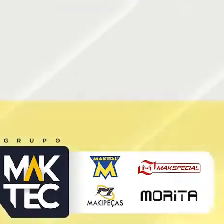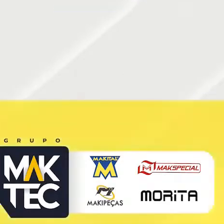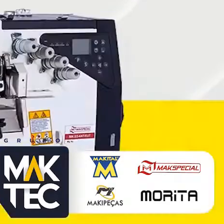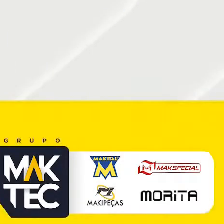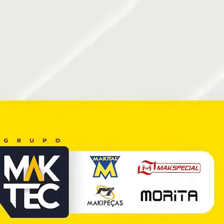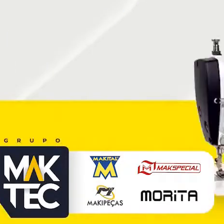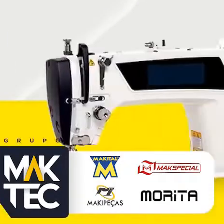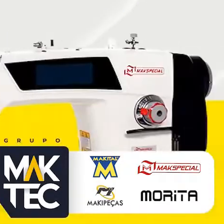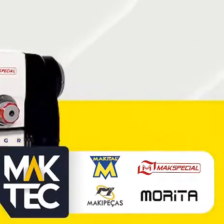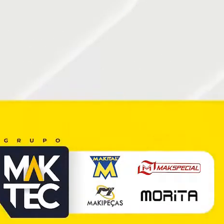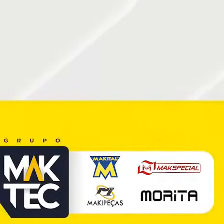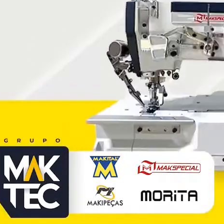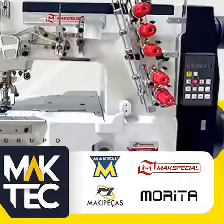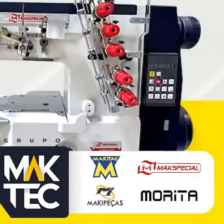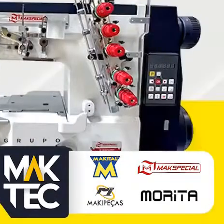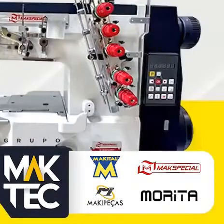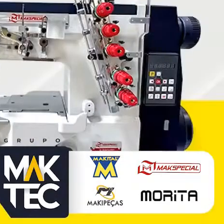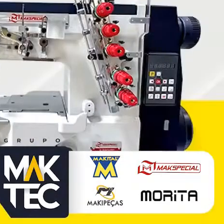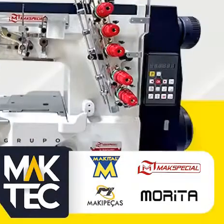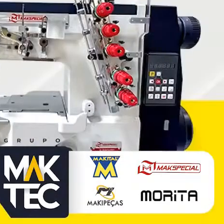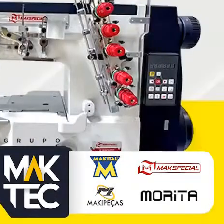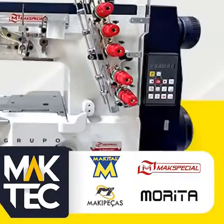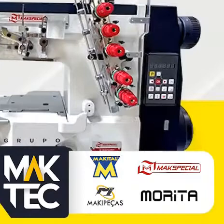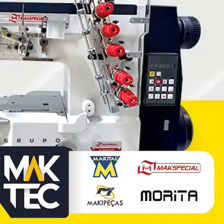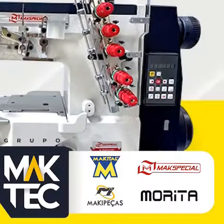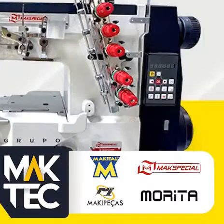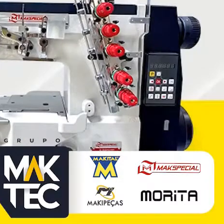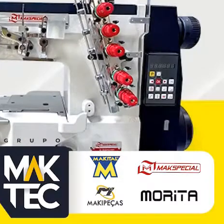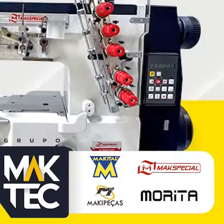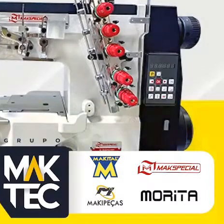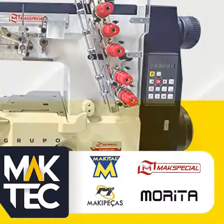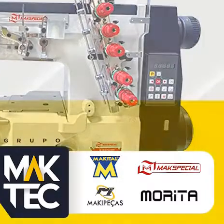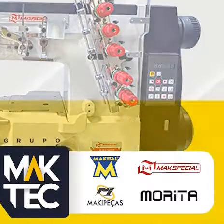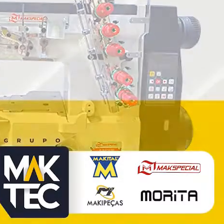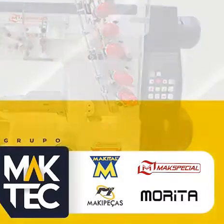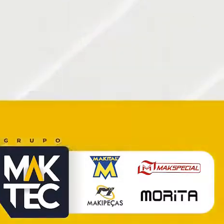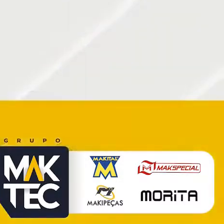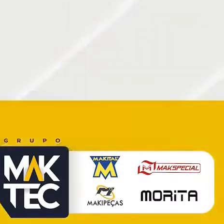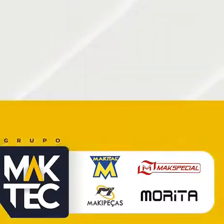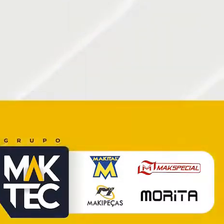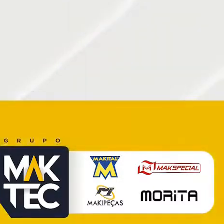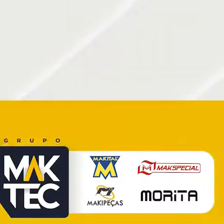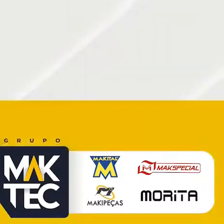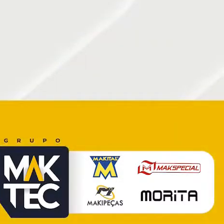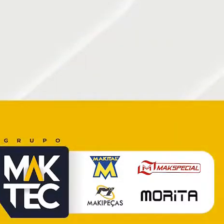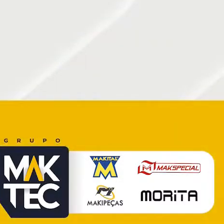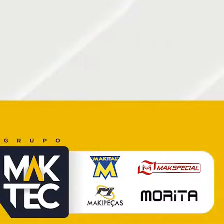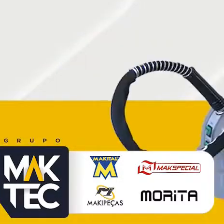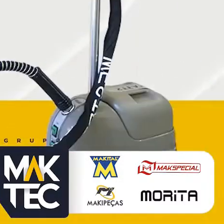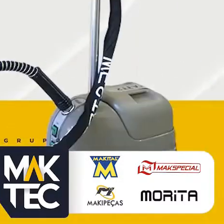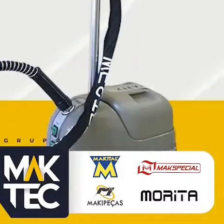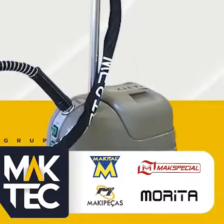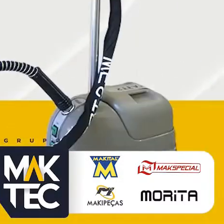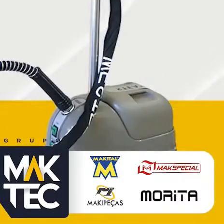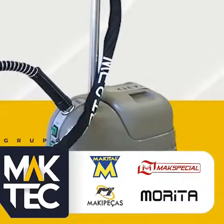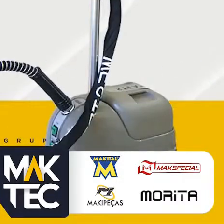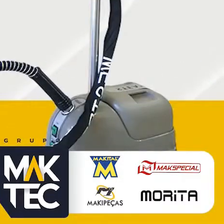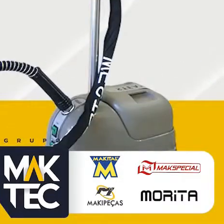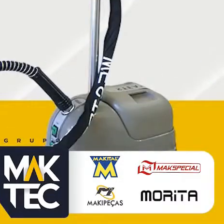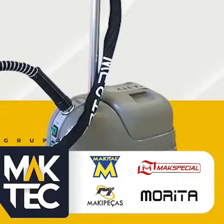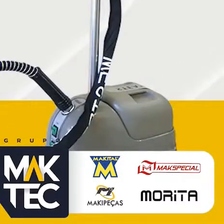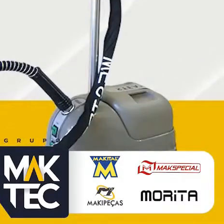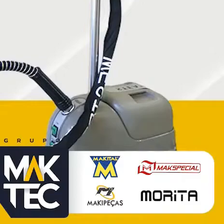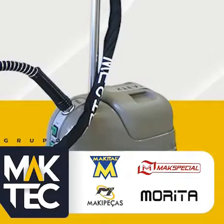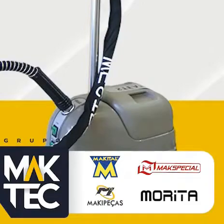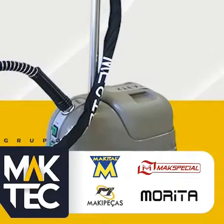produção de moda do Norte e Nordeste. Conta com uma grande variedade de máquinas e equipamentos com alta tecnologia. Tudo